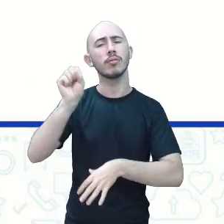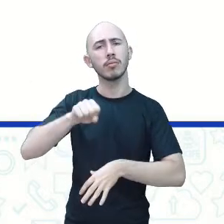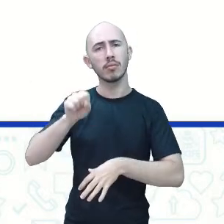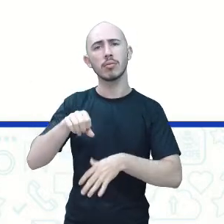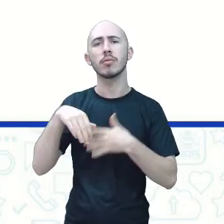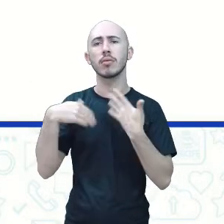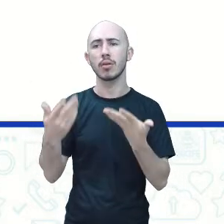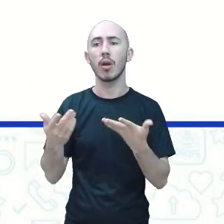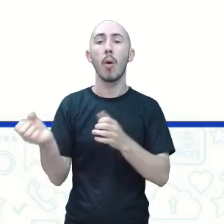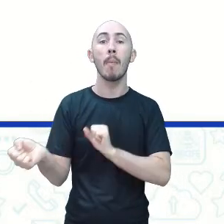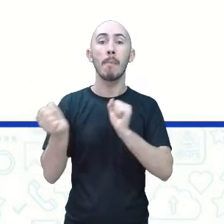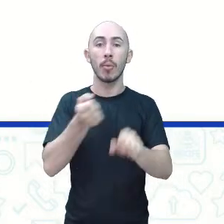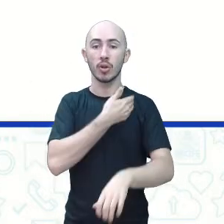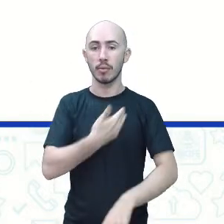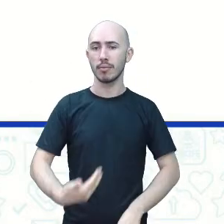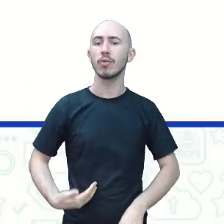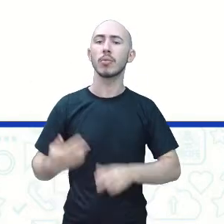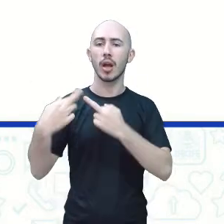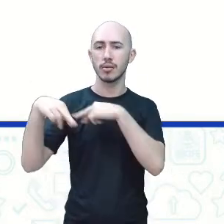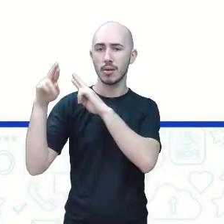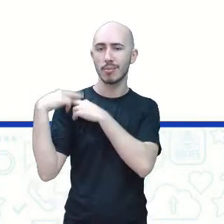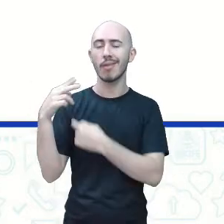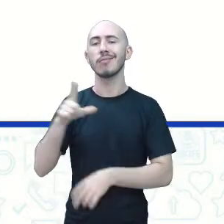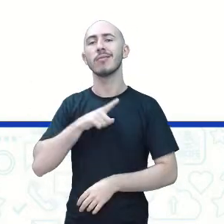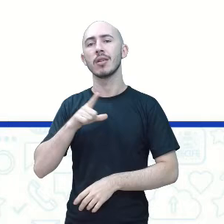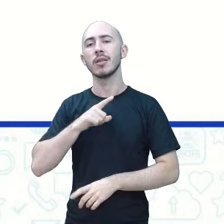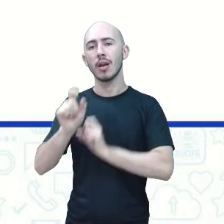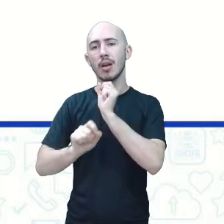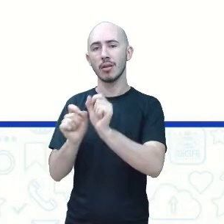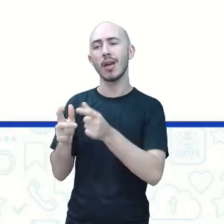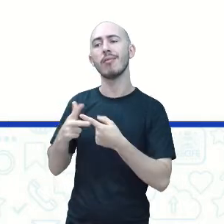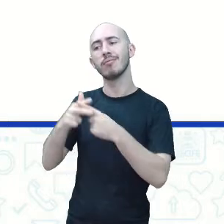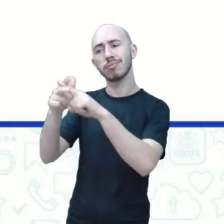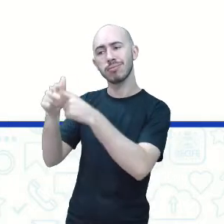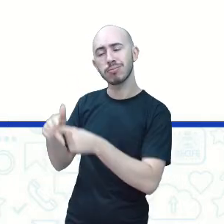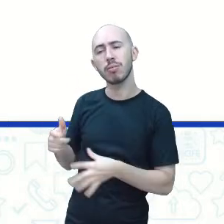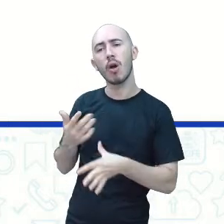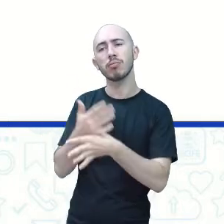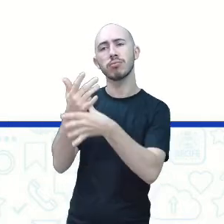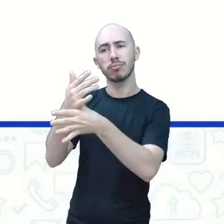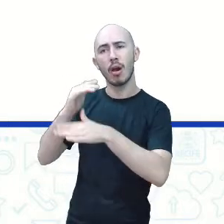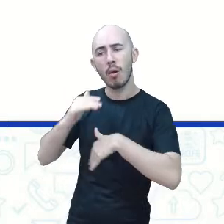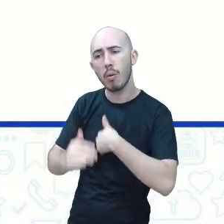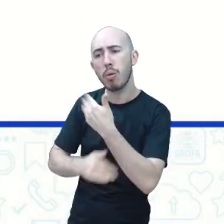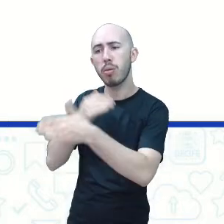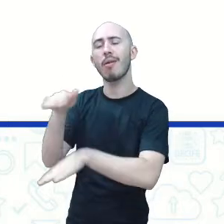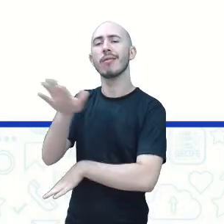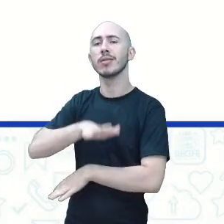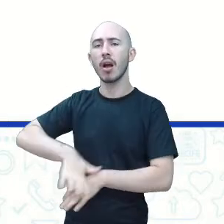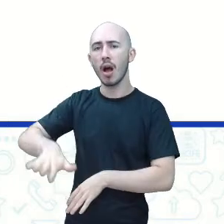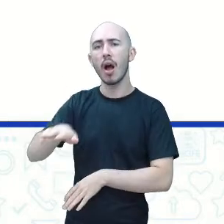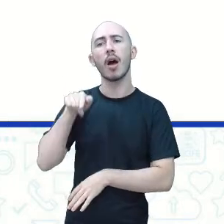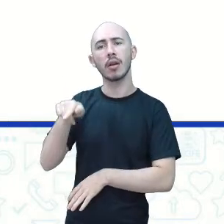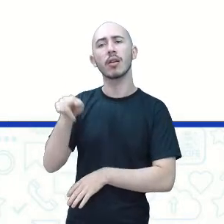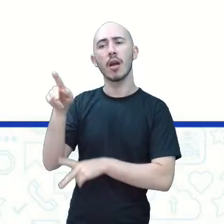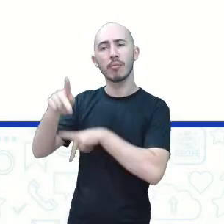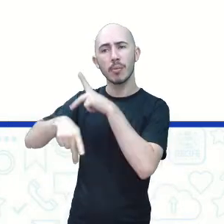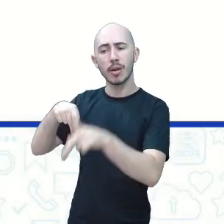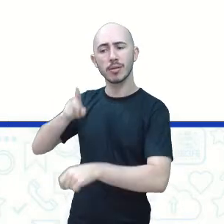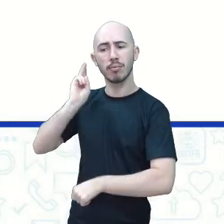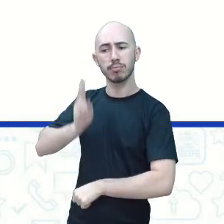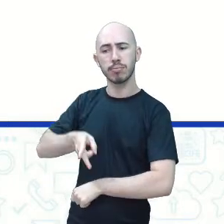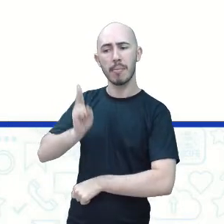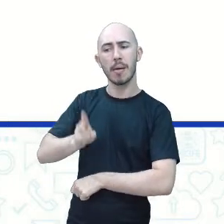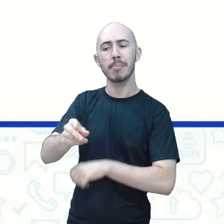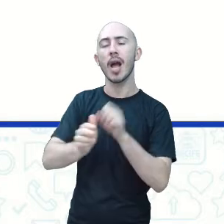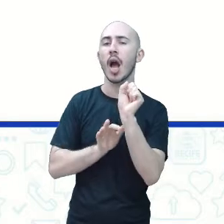público tem a responsabilidade, né, de urbanizar e regularizar essas áreas para garantir a permanência das pessoas, né,